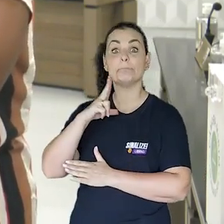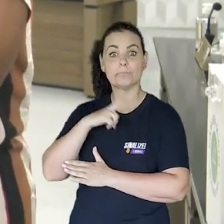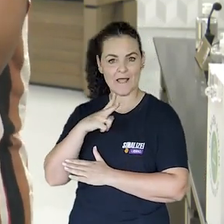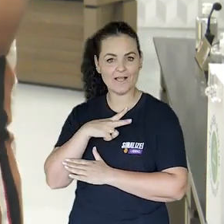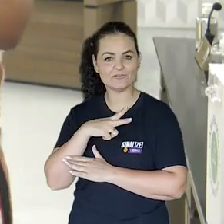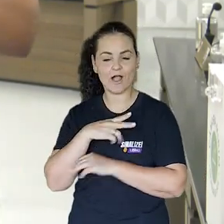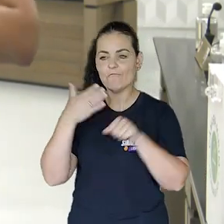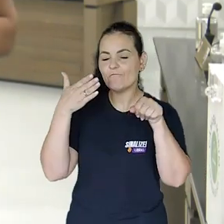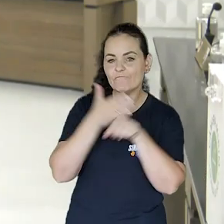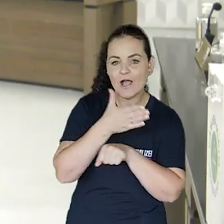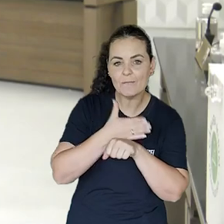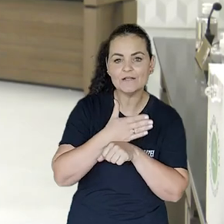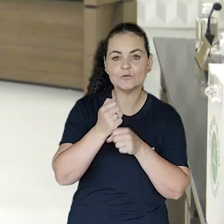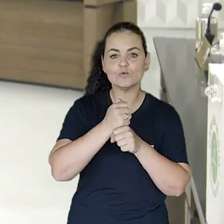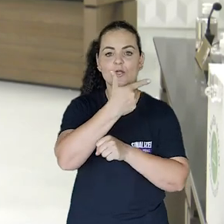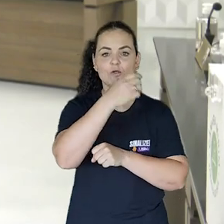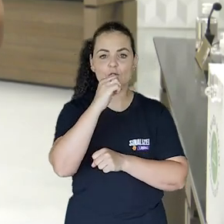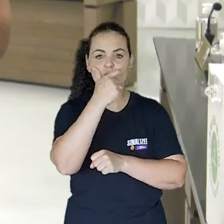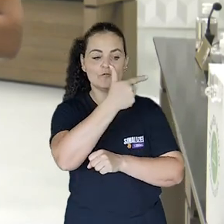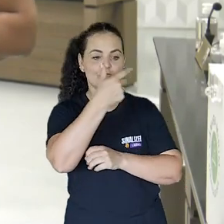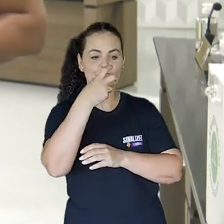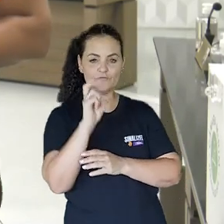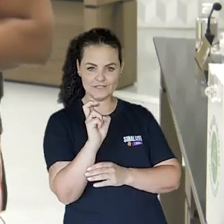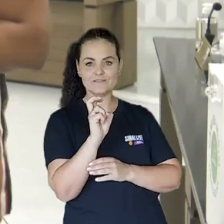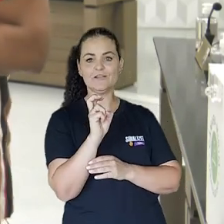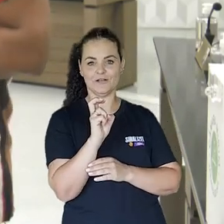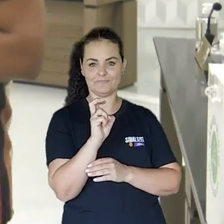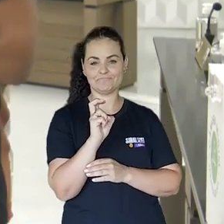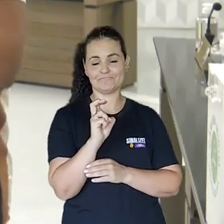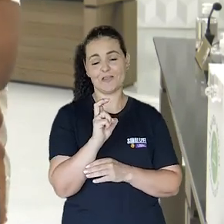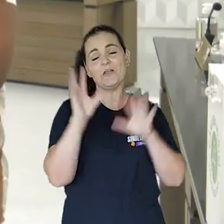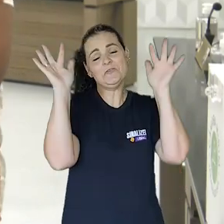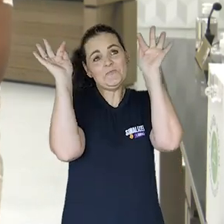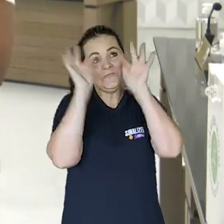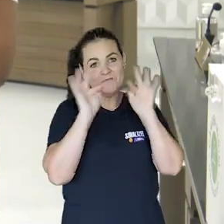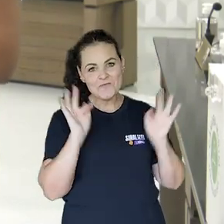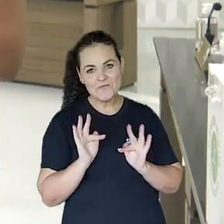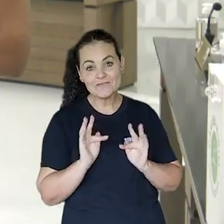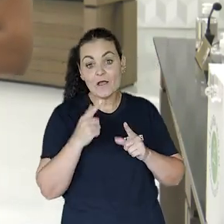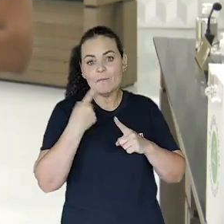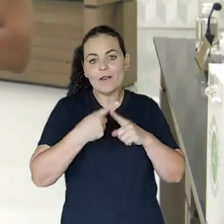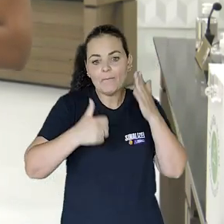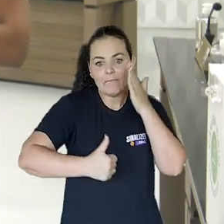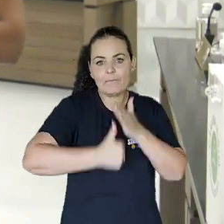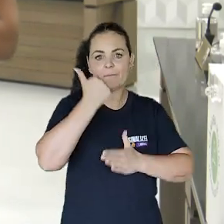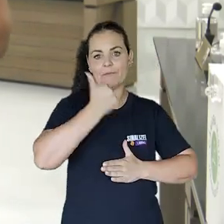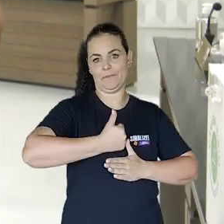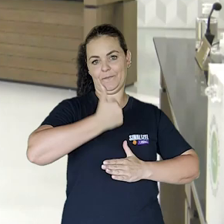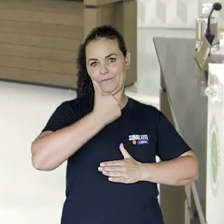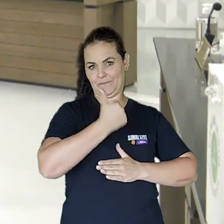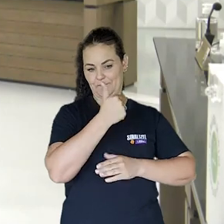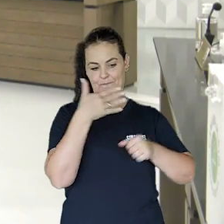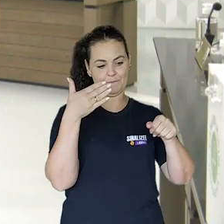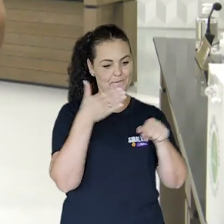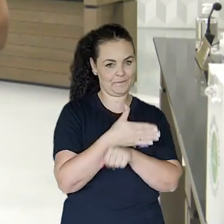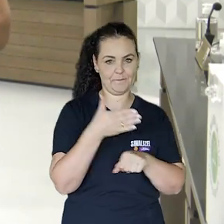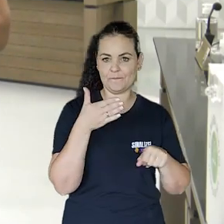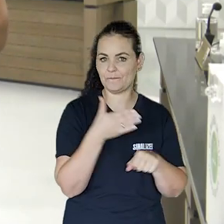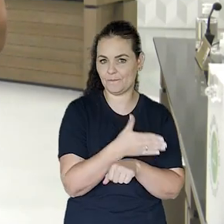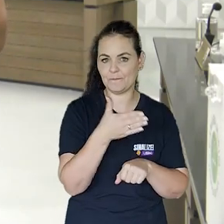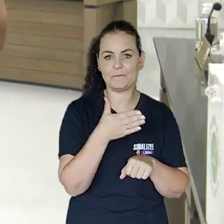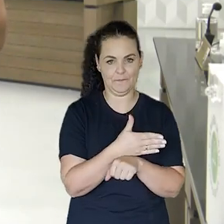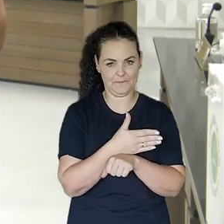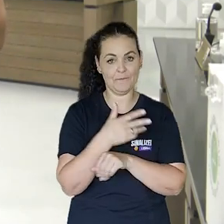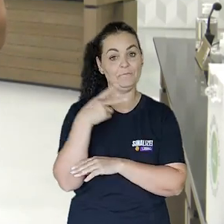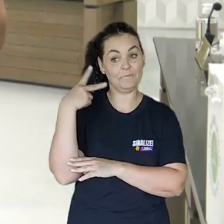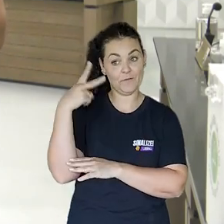ano que vem? Então, e nós também estamos muito felizes com essa escola, porque é a primeira vez que ela vai participar da Câmara Mirim. É, então,